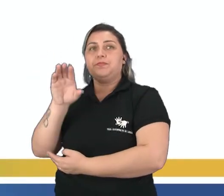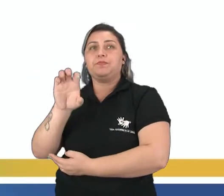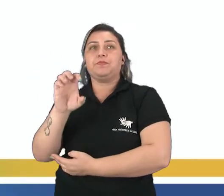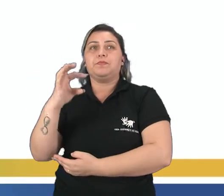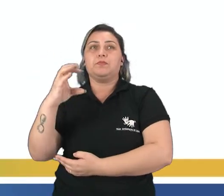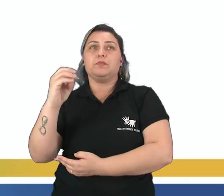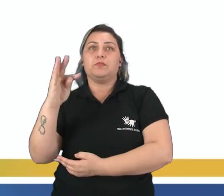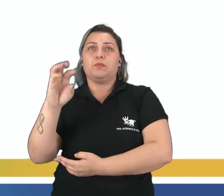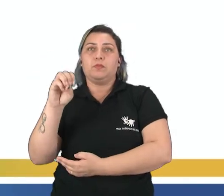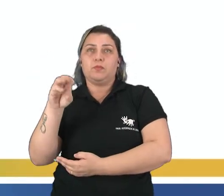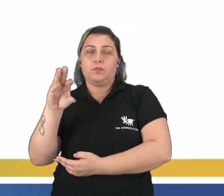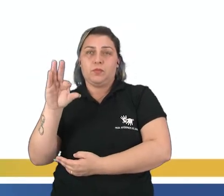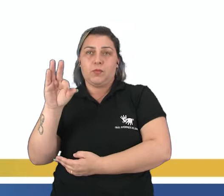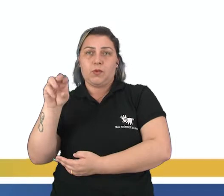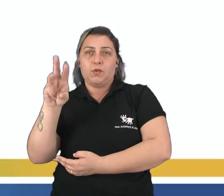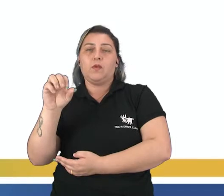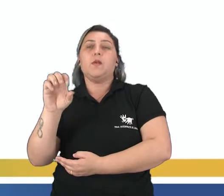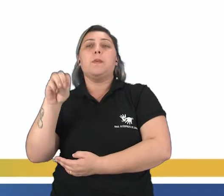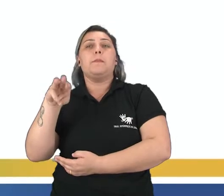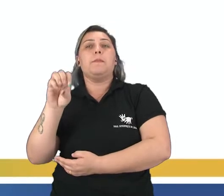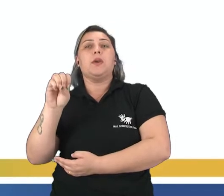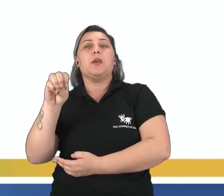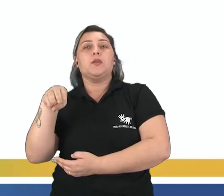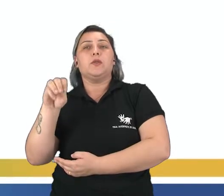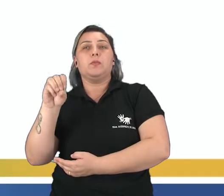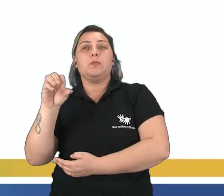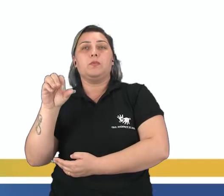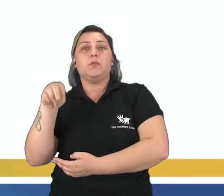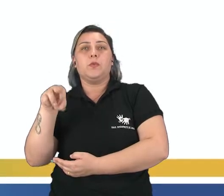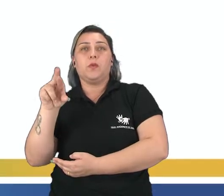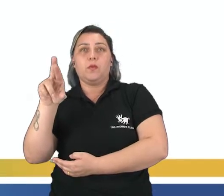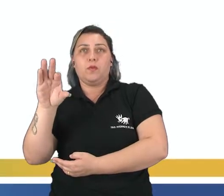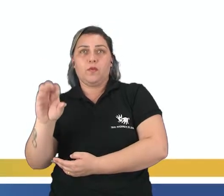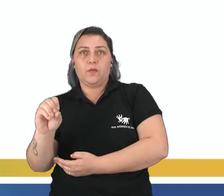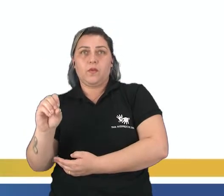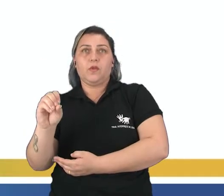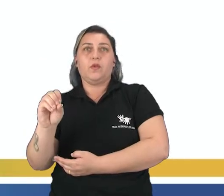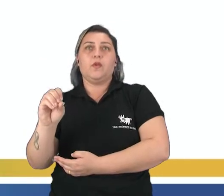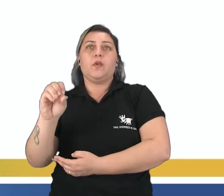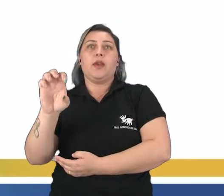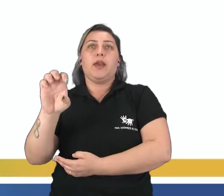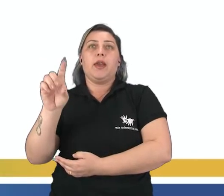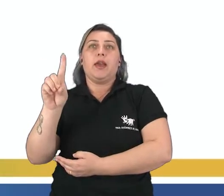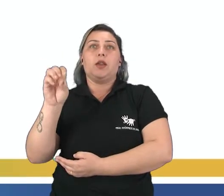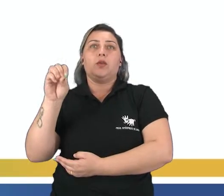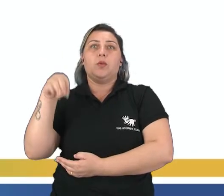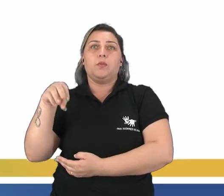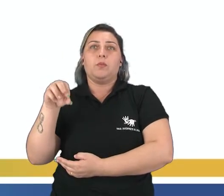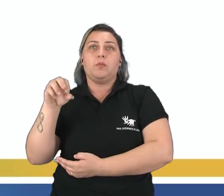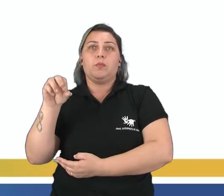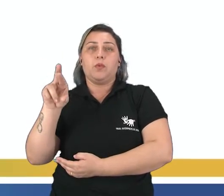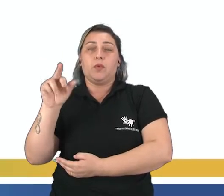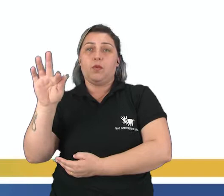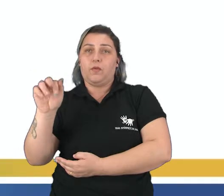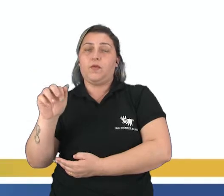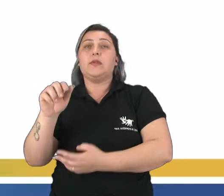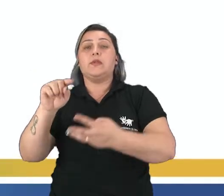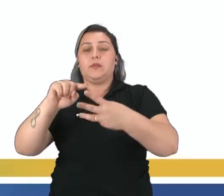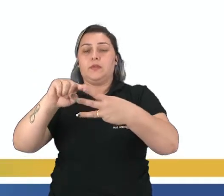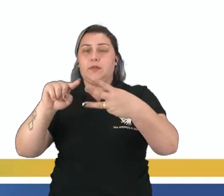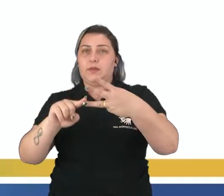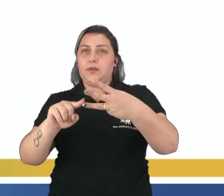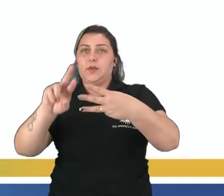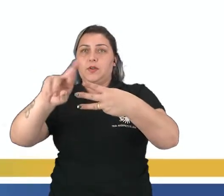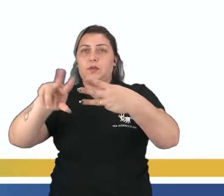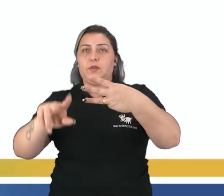ectomorfo, mesomorfo e endomorfo. E nessa imagem ao lado são atletas que têm biotipos diferentes,